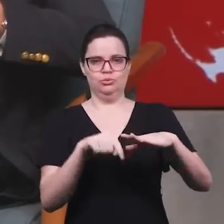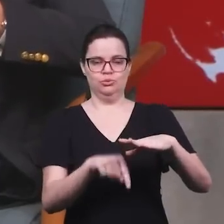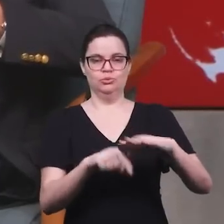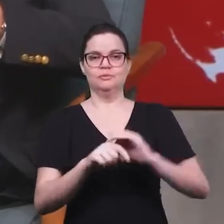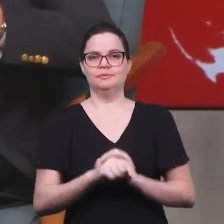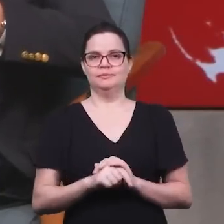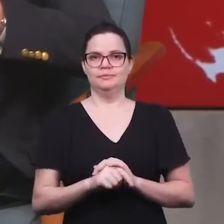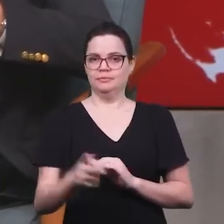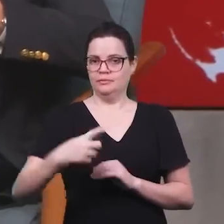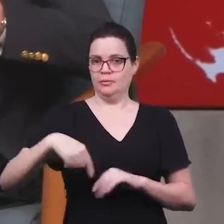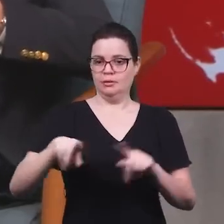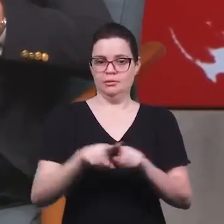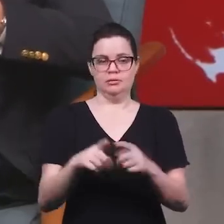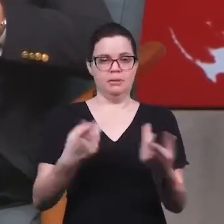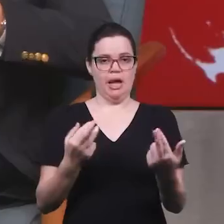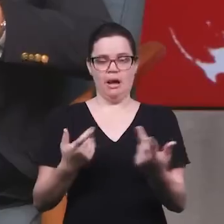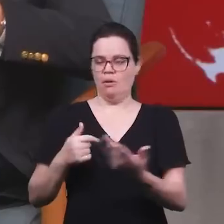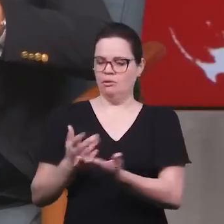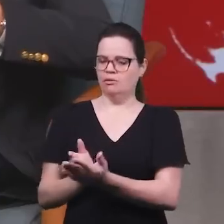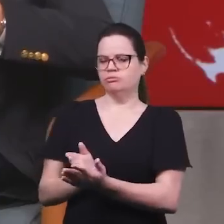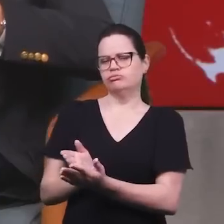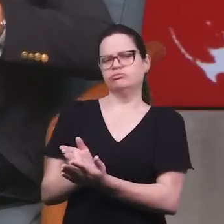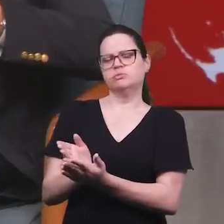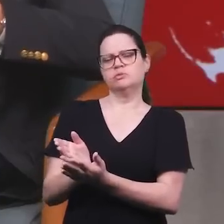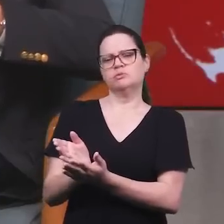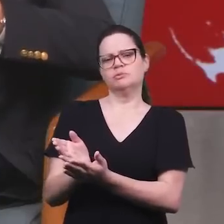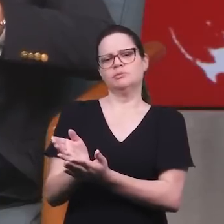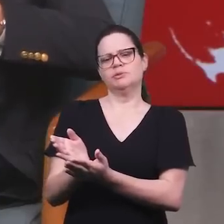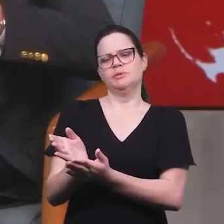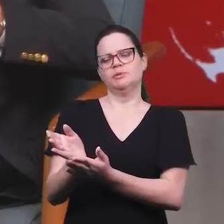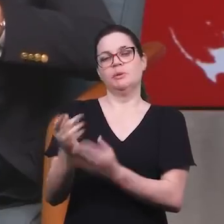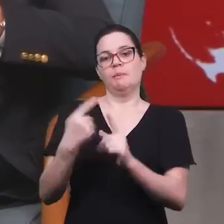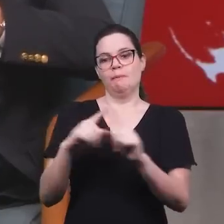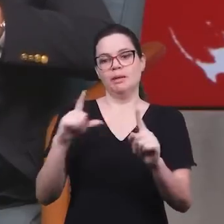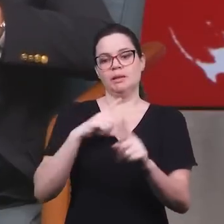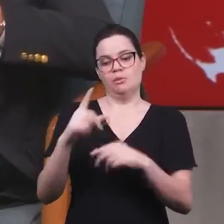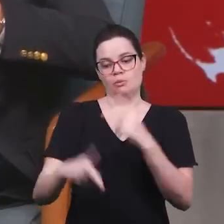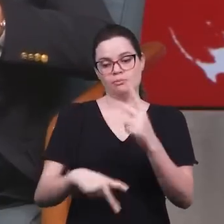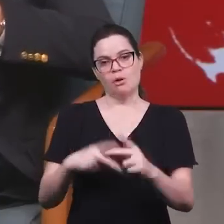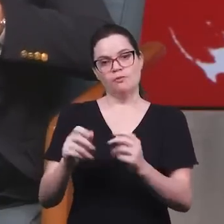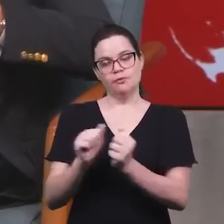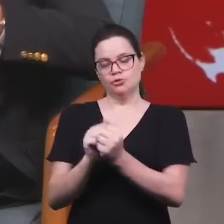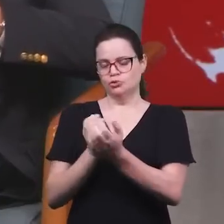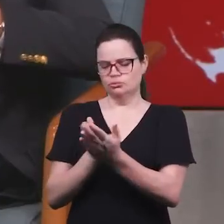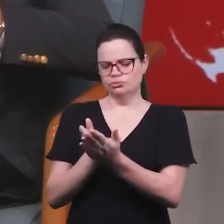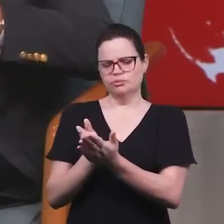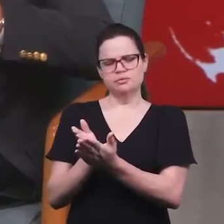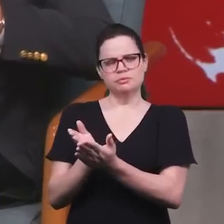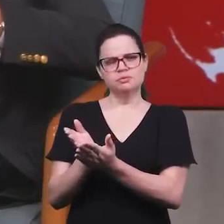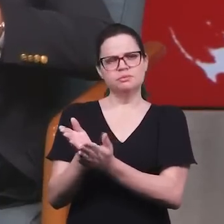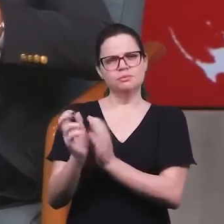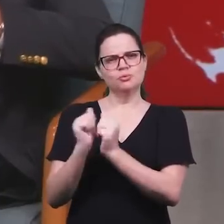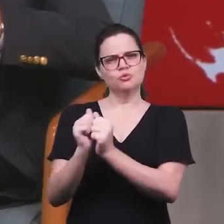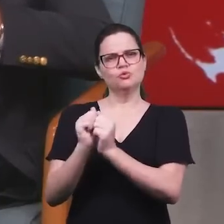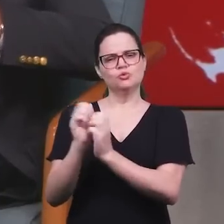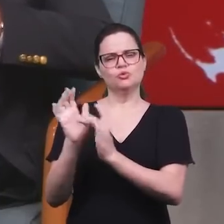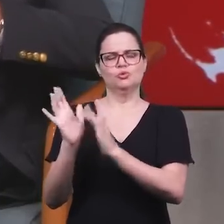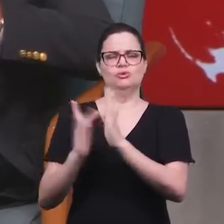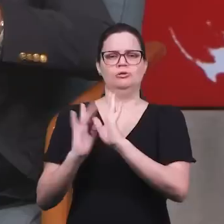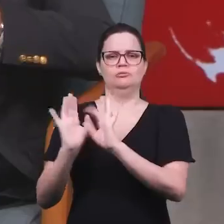uma caminhada, mas há uma igreja, há uma multidão, há um povo que anda com Jesus, que está